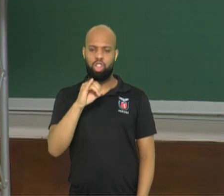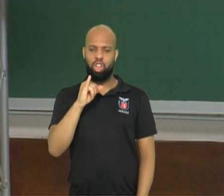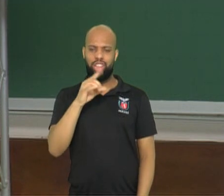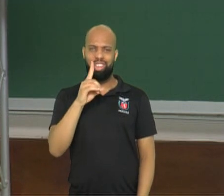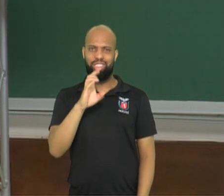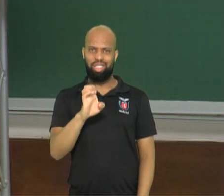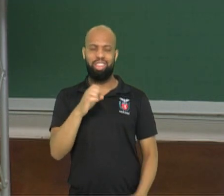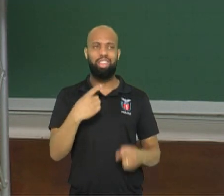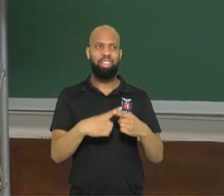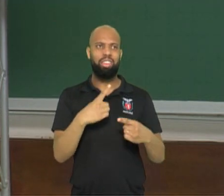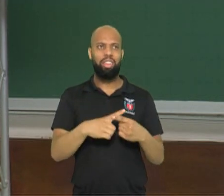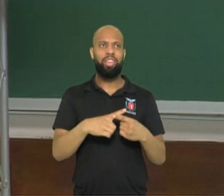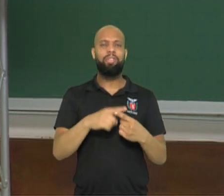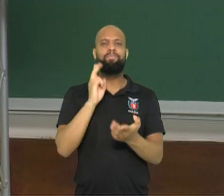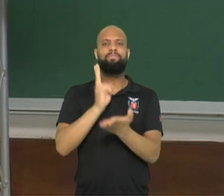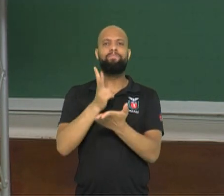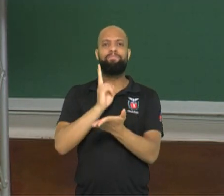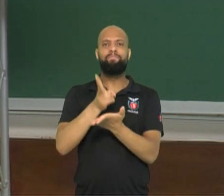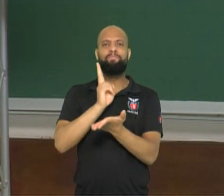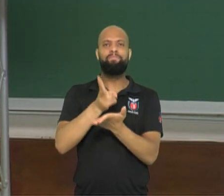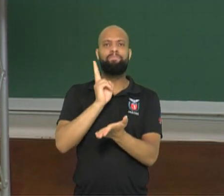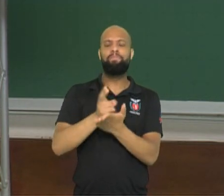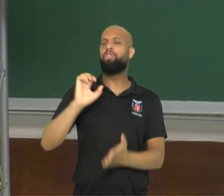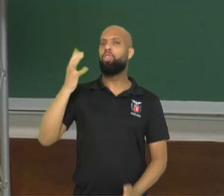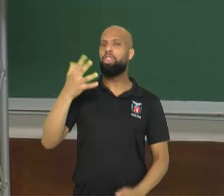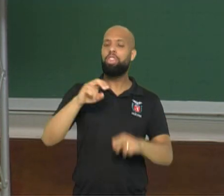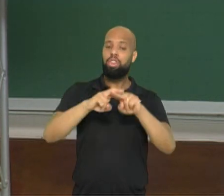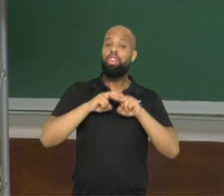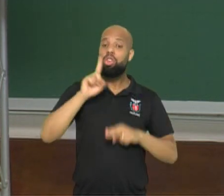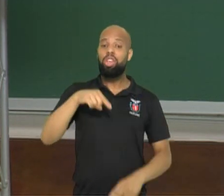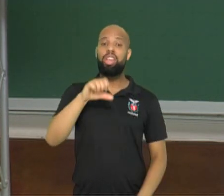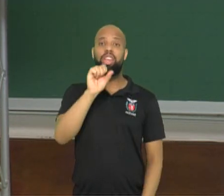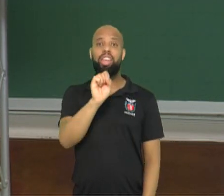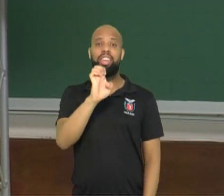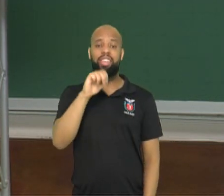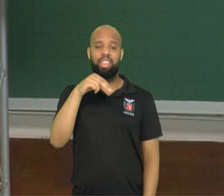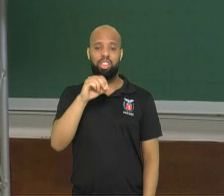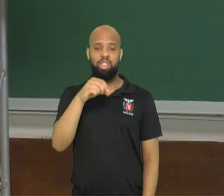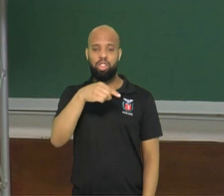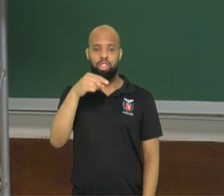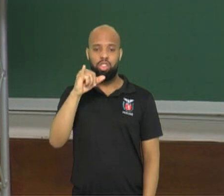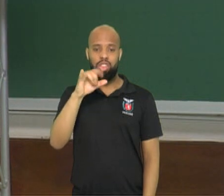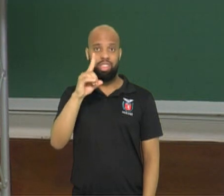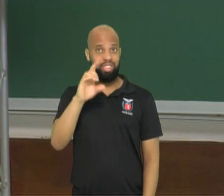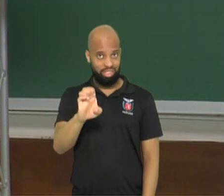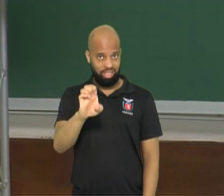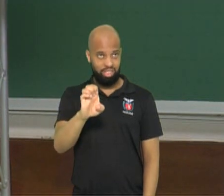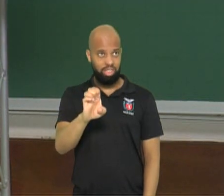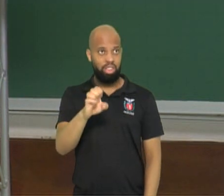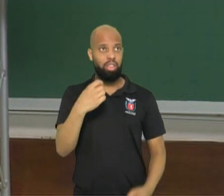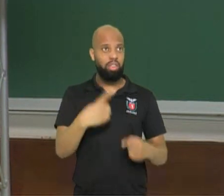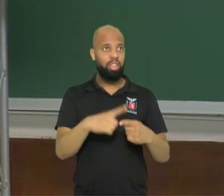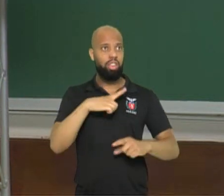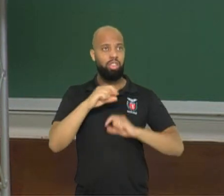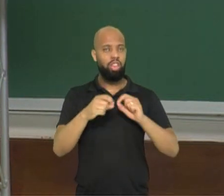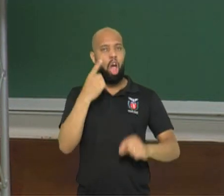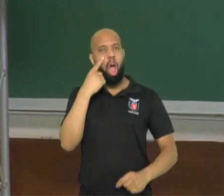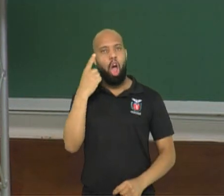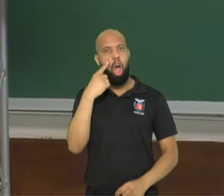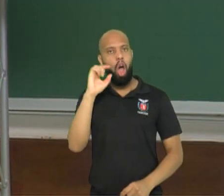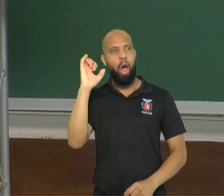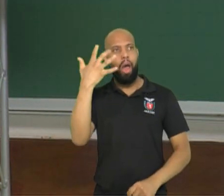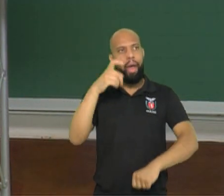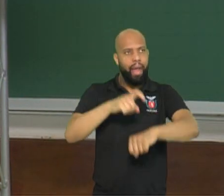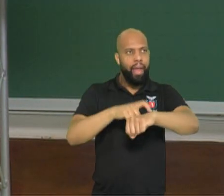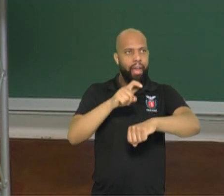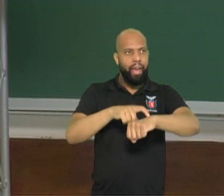vocês. Ela é periódica, então ela vai acontecendo. Então, ela atinge esse ponto às 2 da manhã, o ponto mais alto da maré. Ela vai descendo, descendo, descendo,